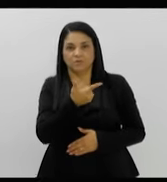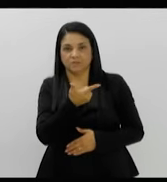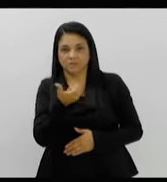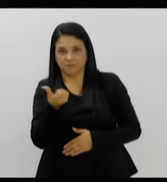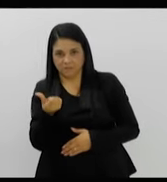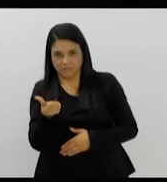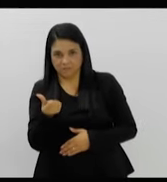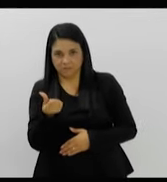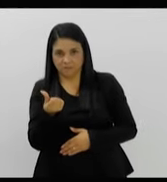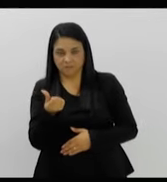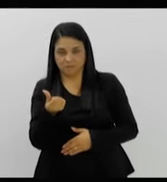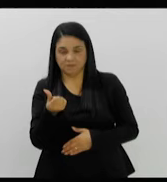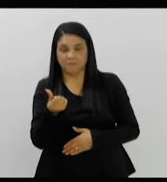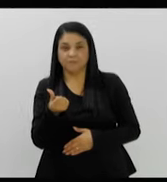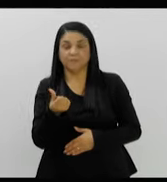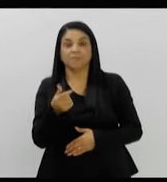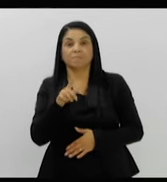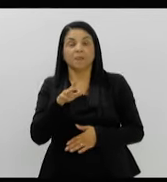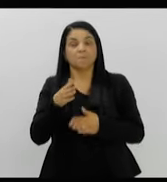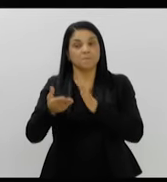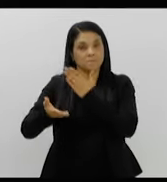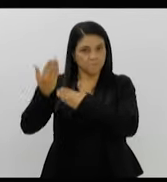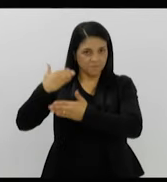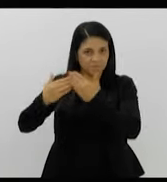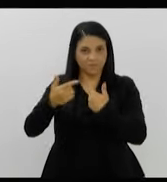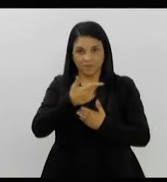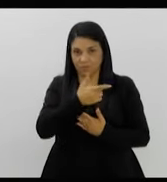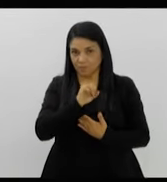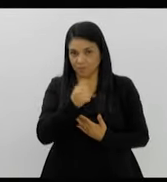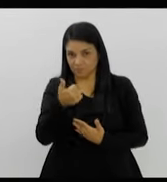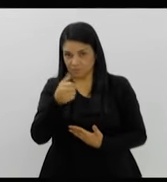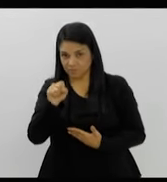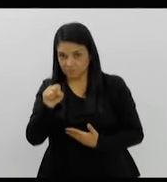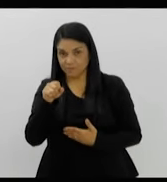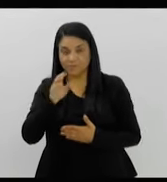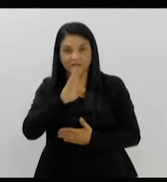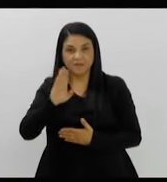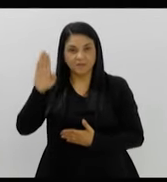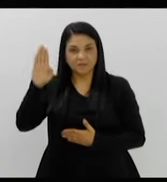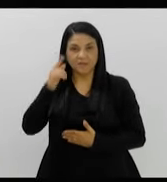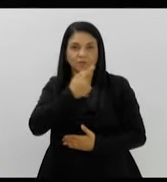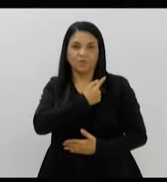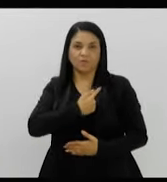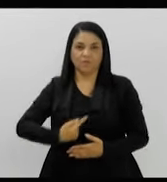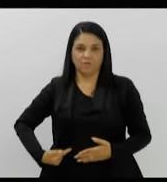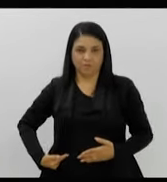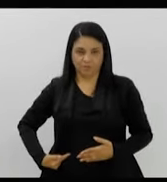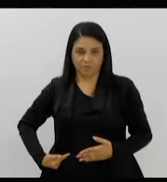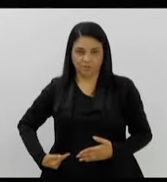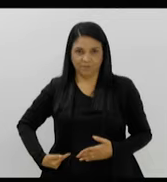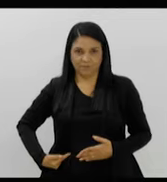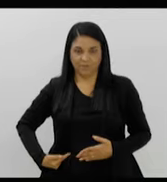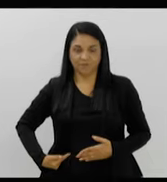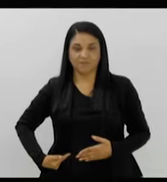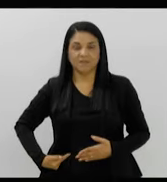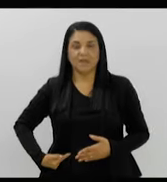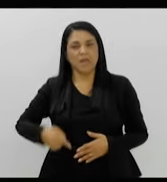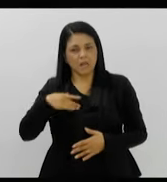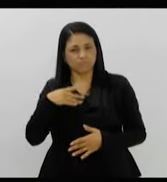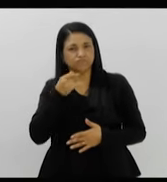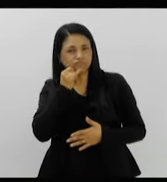2026 mas em 2018 ele foi candidato ao governo do estado e lá ele